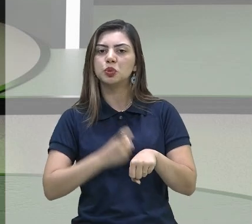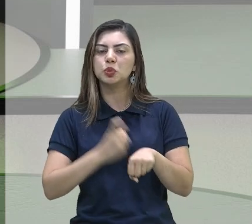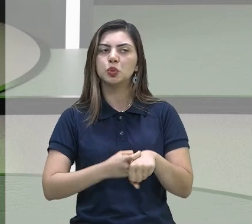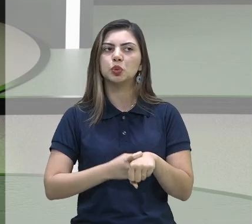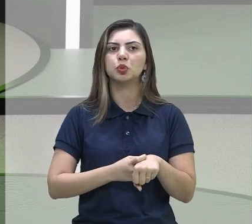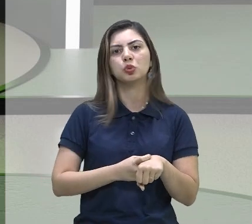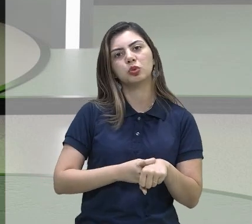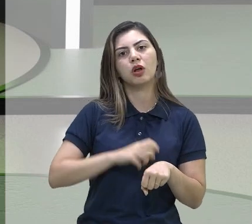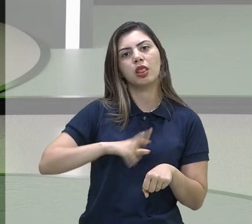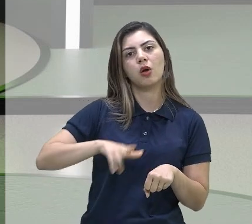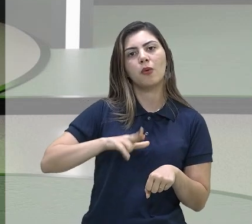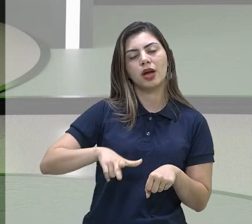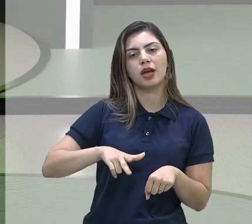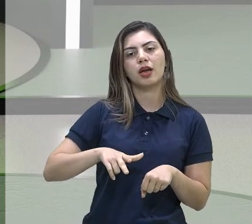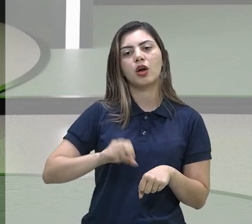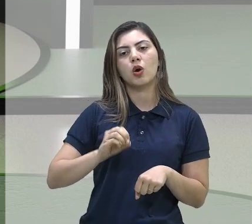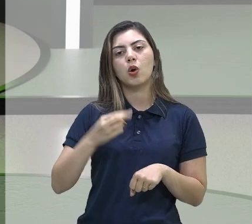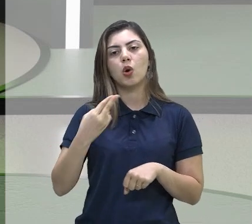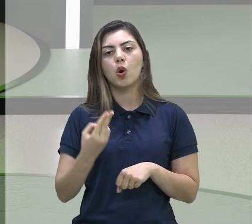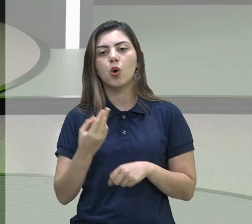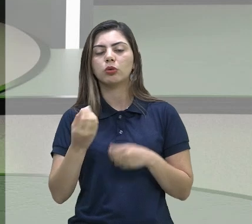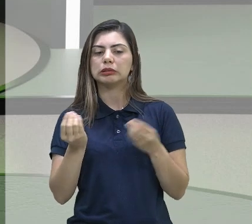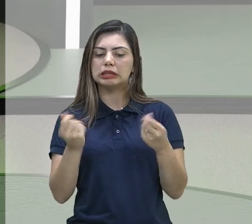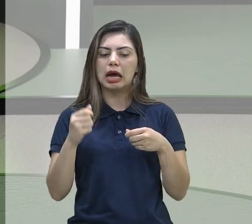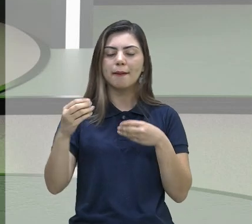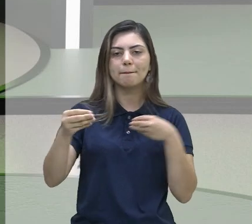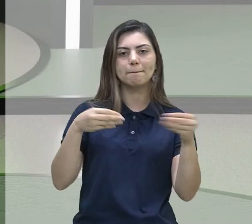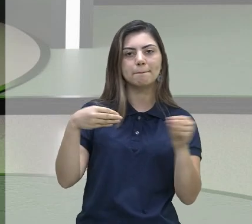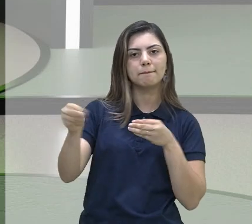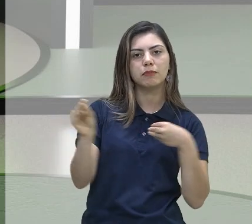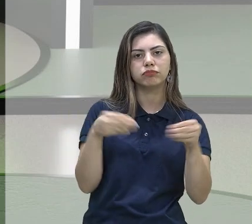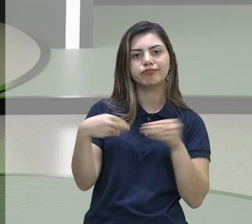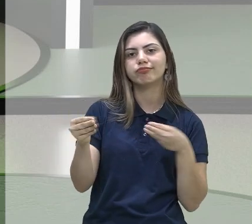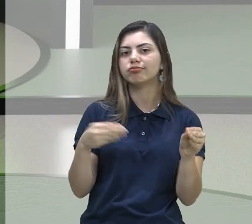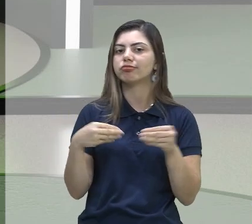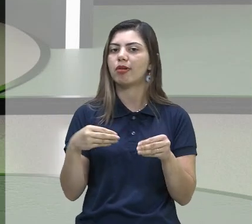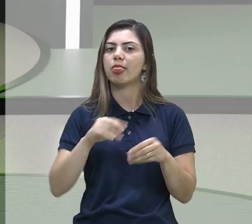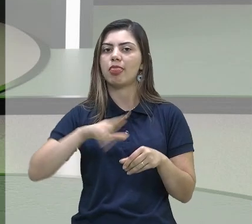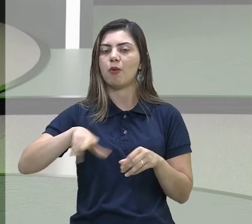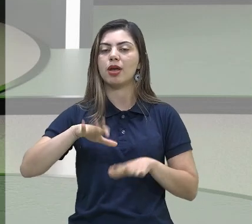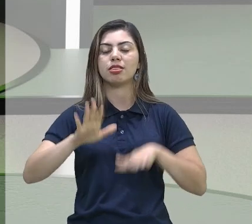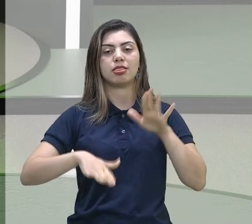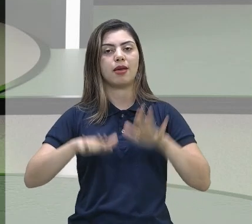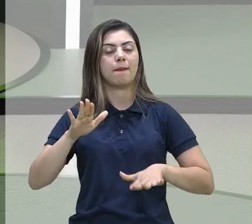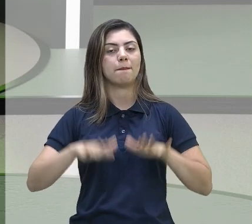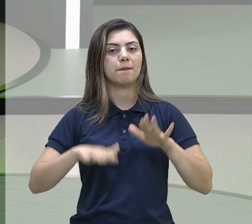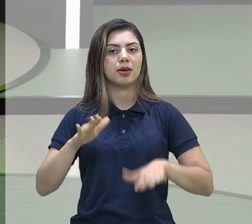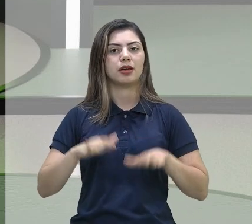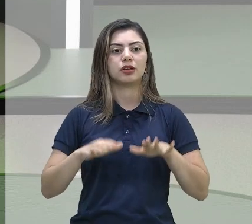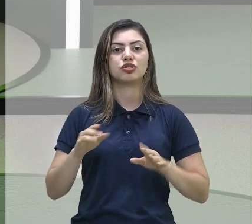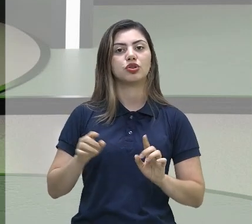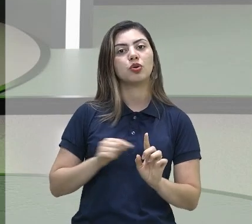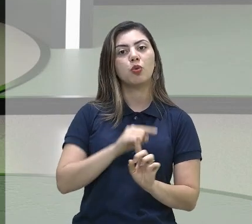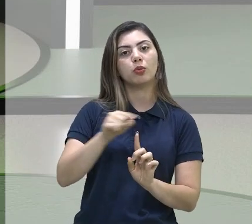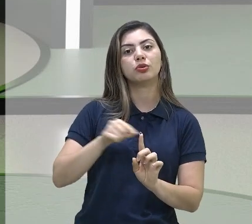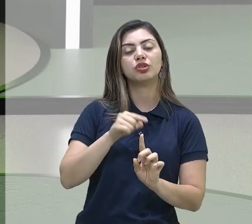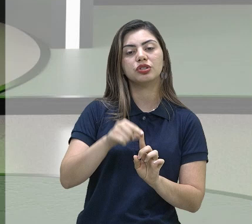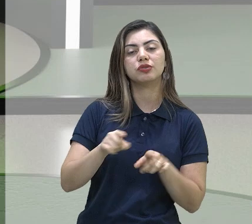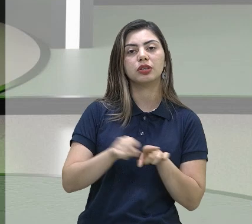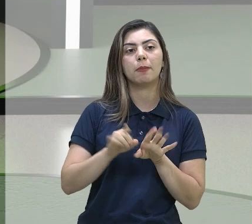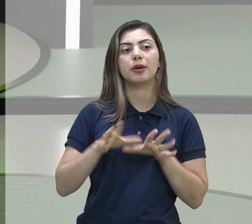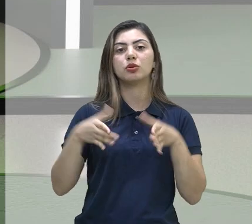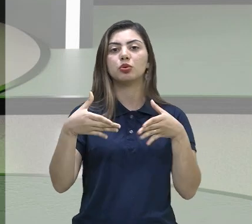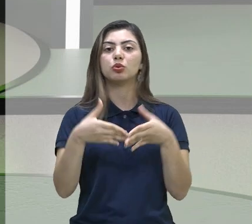vão ser maleáveis, tá certo, gente? Isso vai depender da classe do